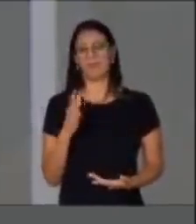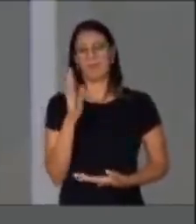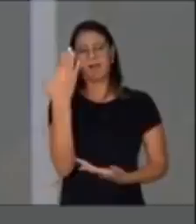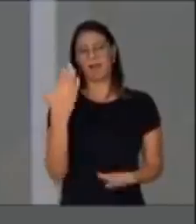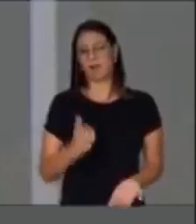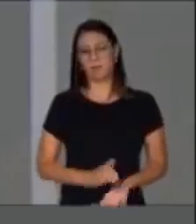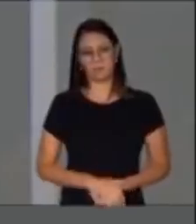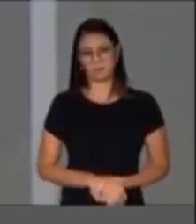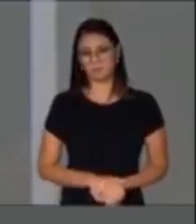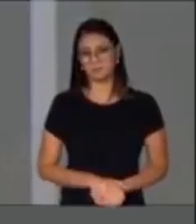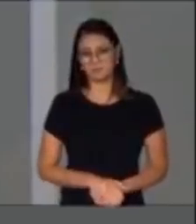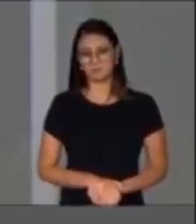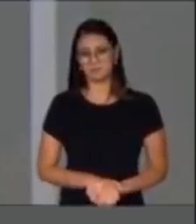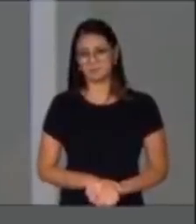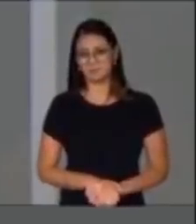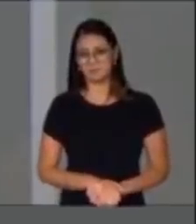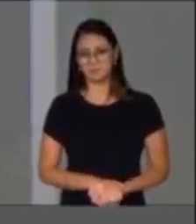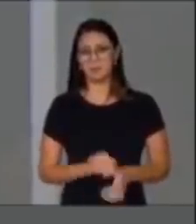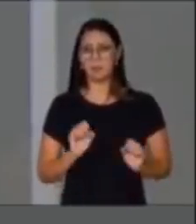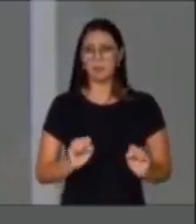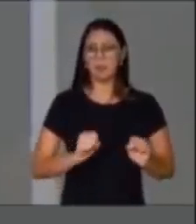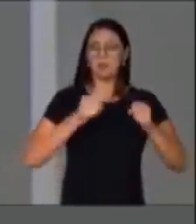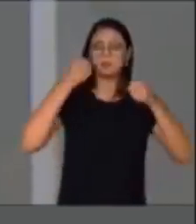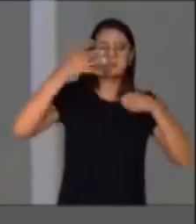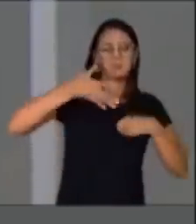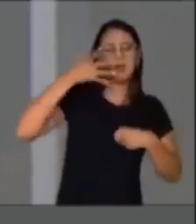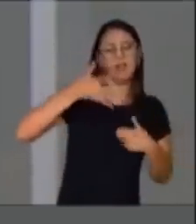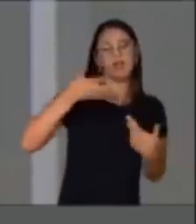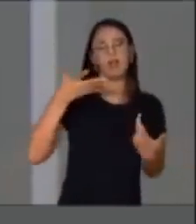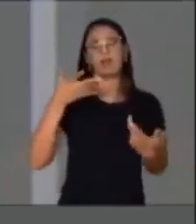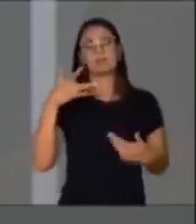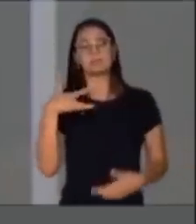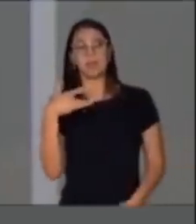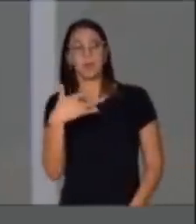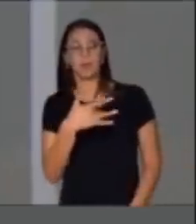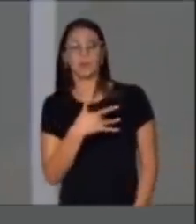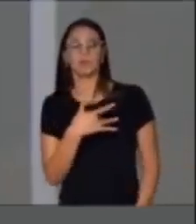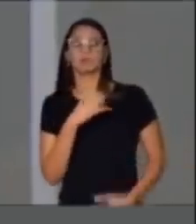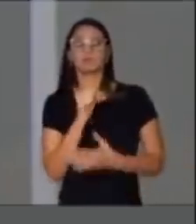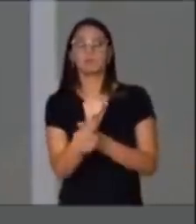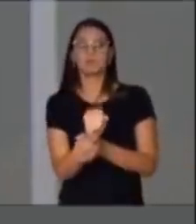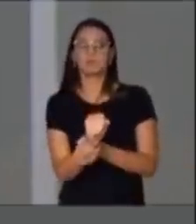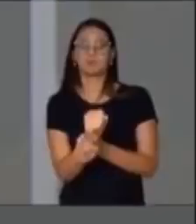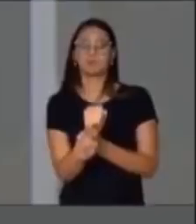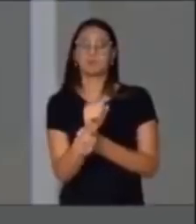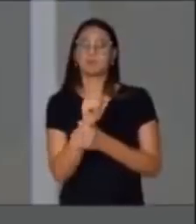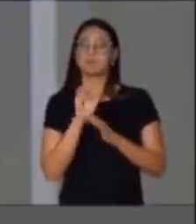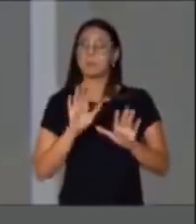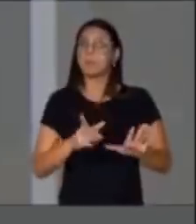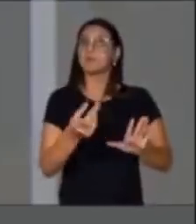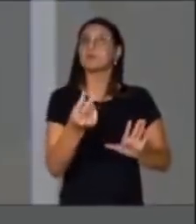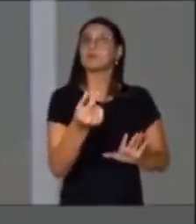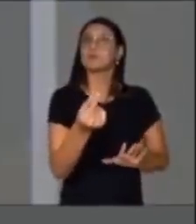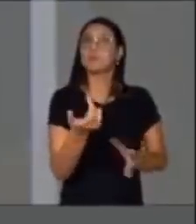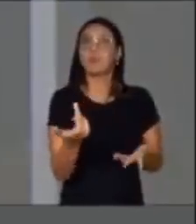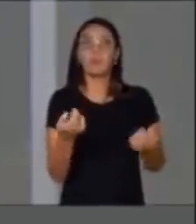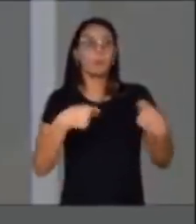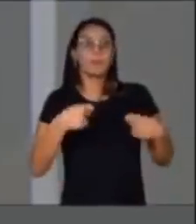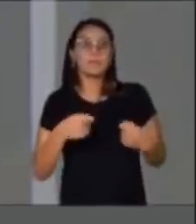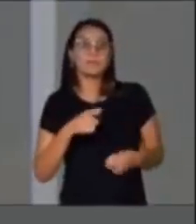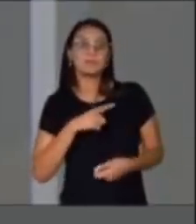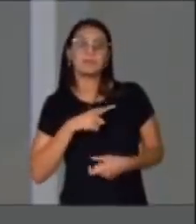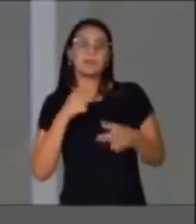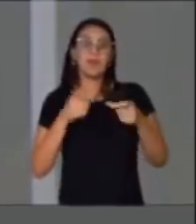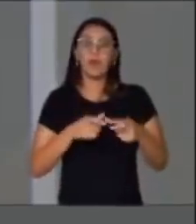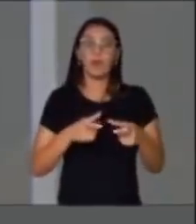não passa de populista. Pode falar muito aqui sobre educação, sobre saúde, sobre segurança, mas o dinheiro precisa sair de algum lugar,